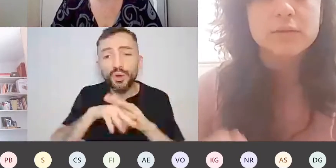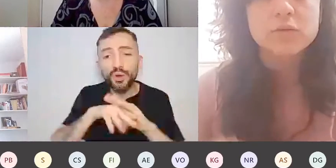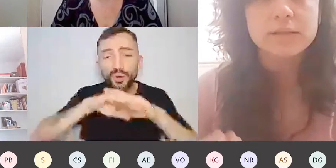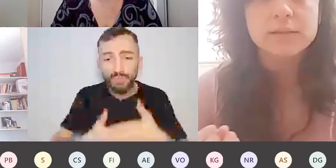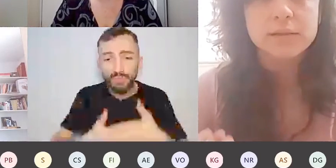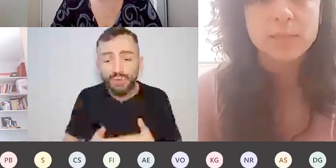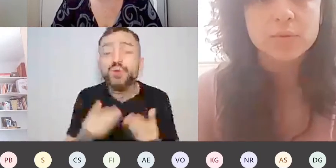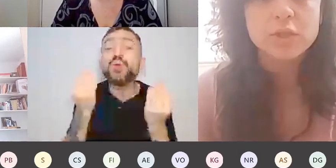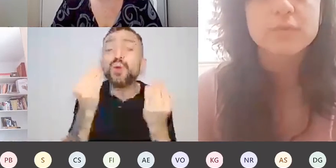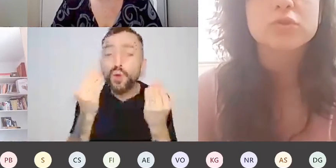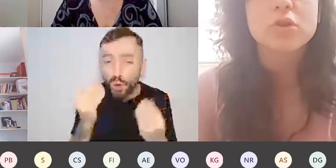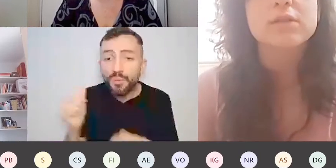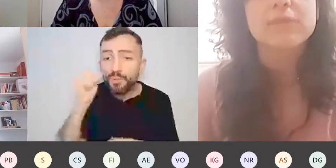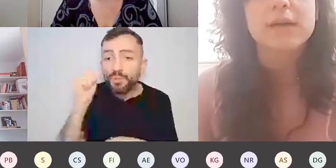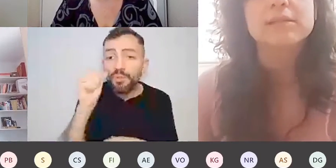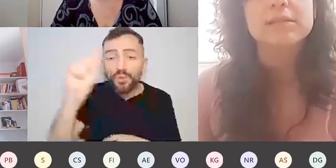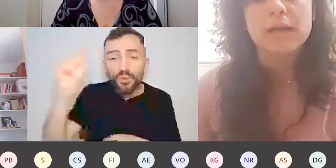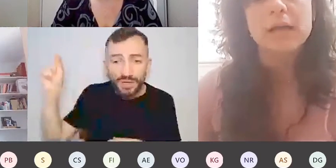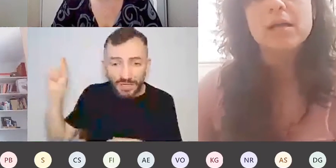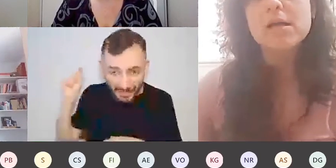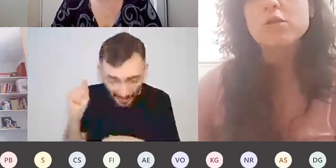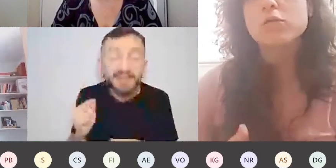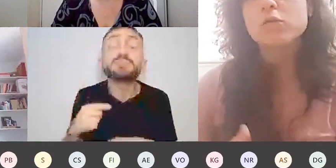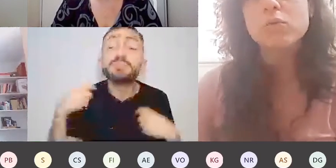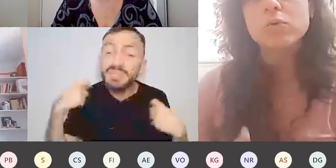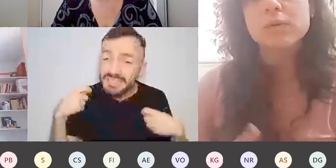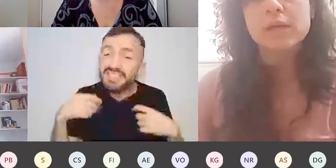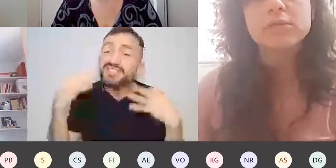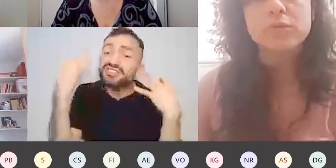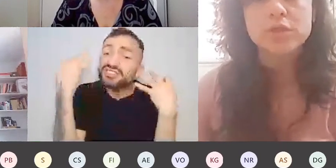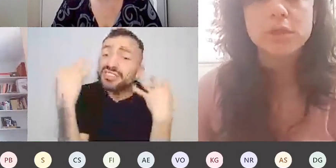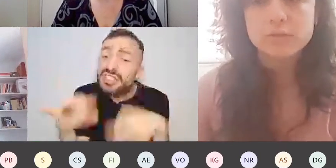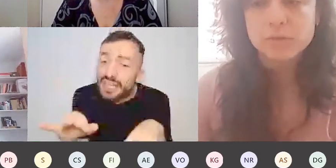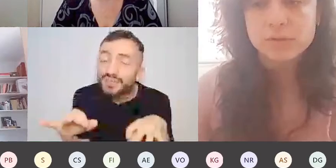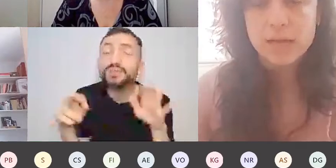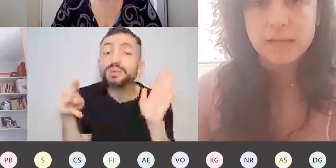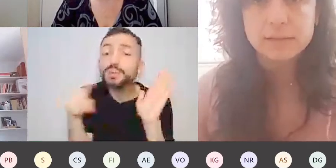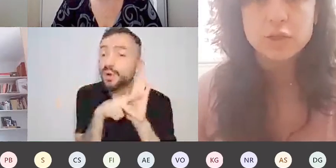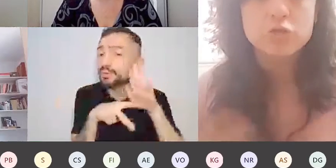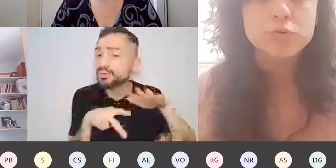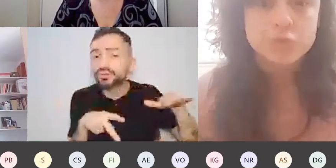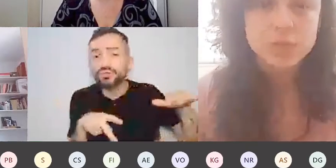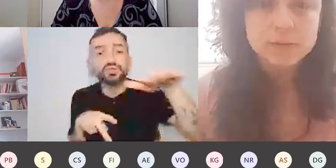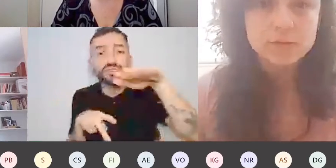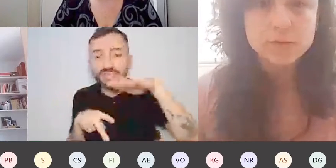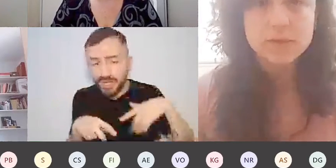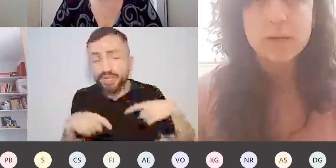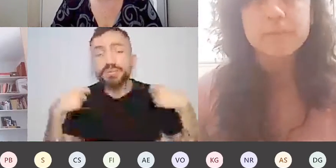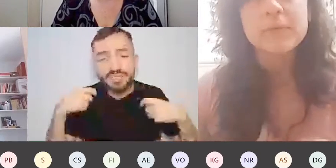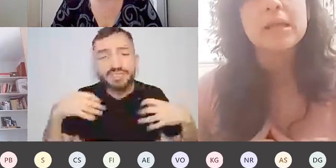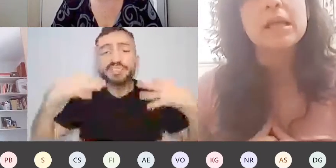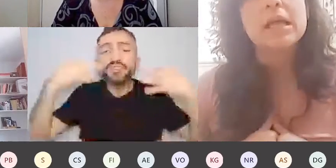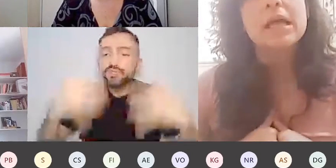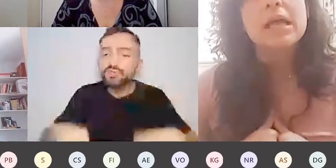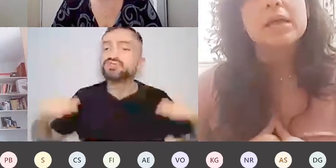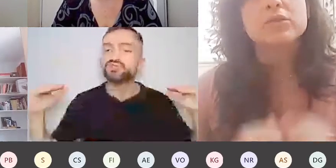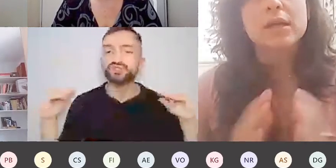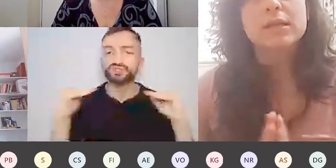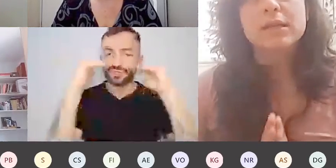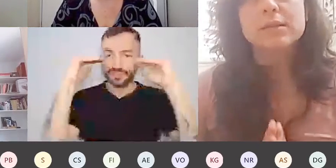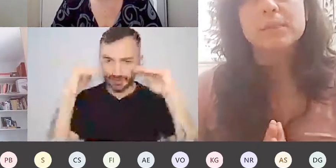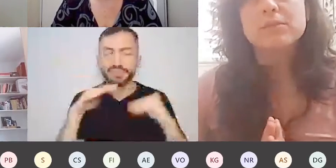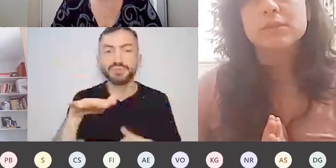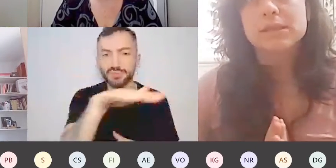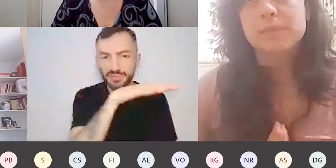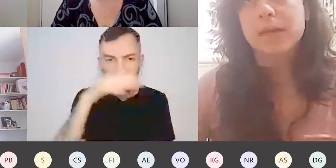direitos sexuais e reprodutivos só vai se dar num contexto de direitos sociais e de justiça social. Eu só